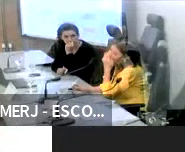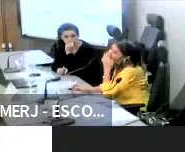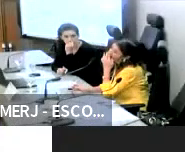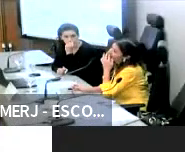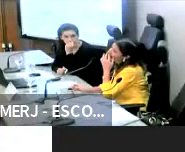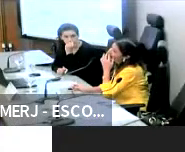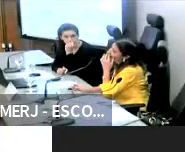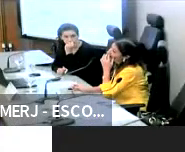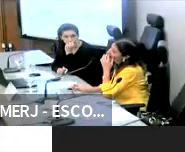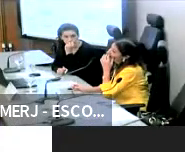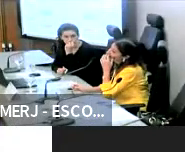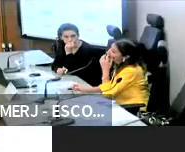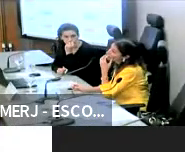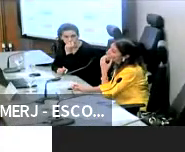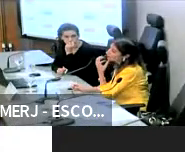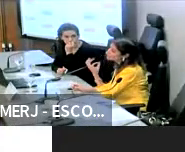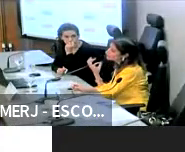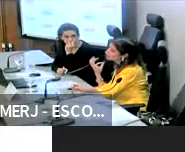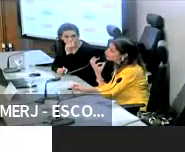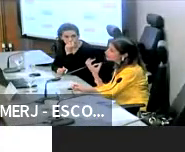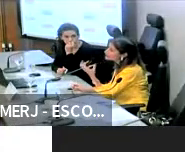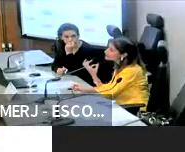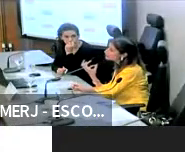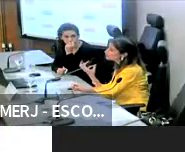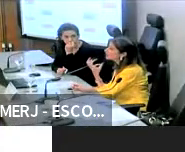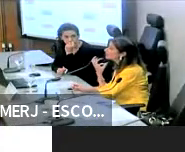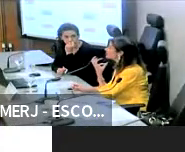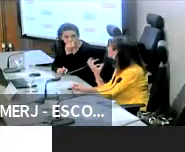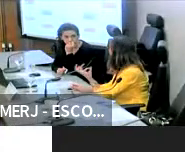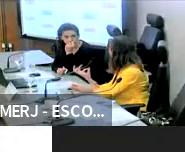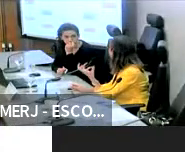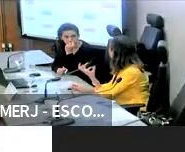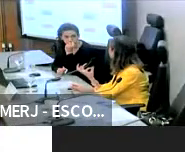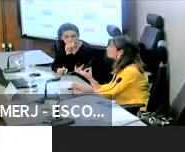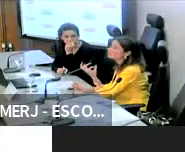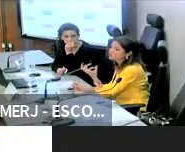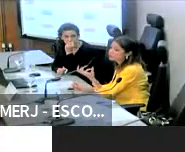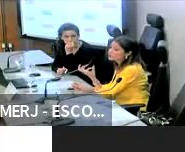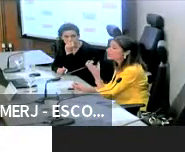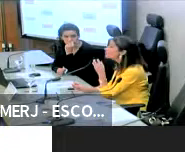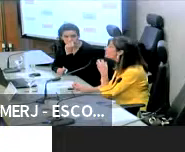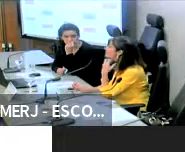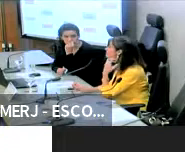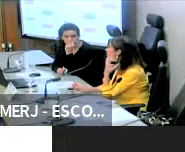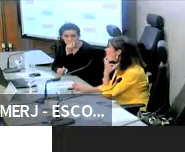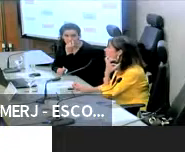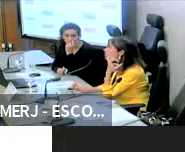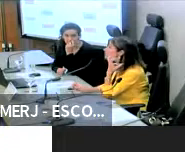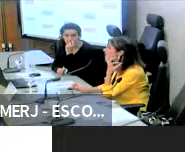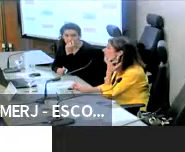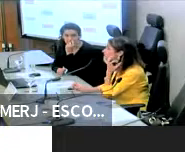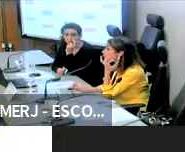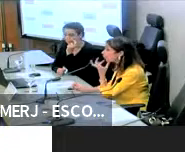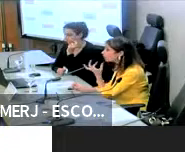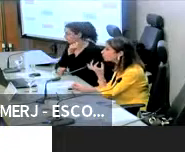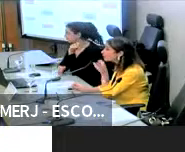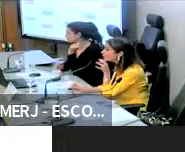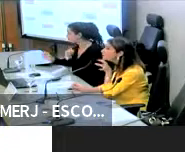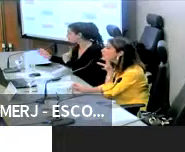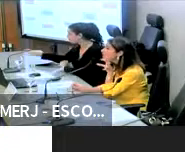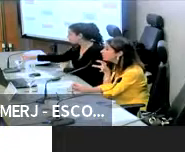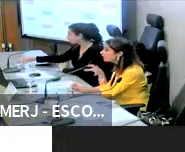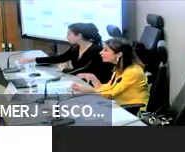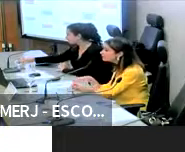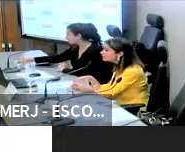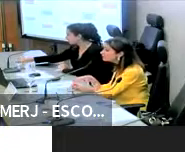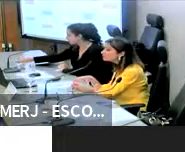importante. O fato da Polícia Civil estar representada nessas reuniões não necessariamente impactou numa